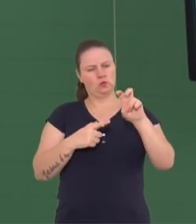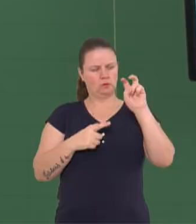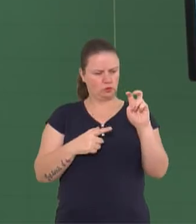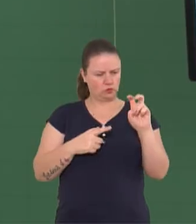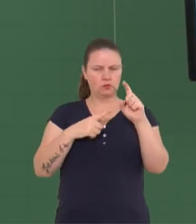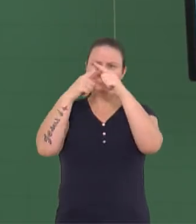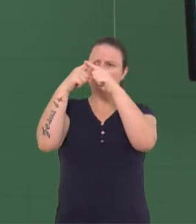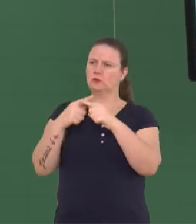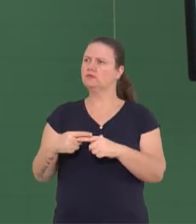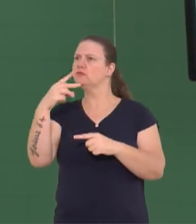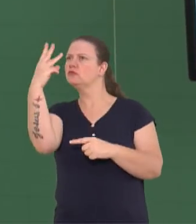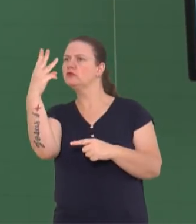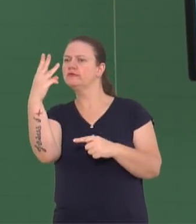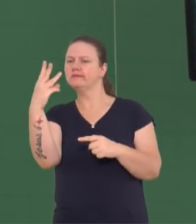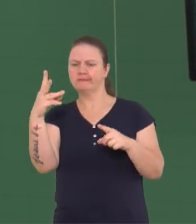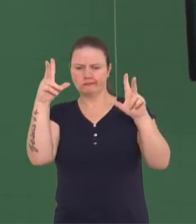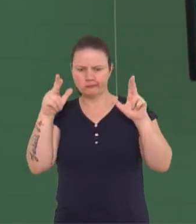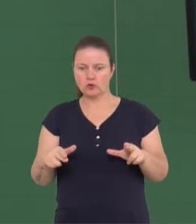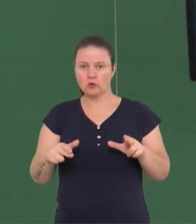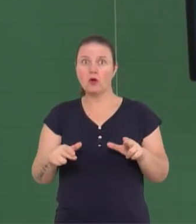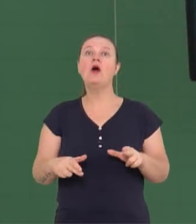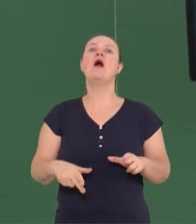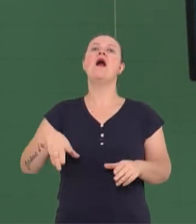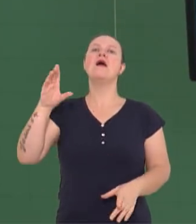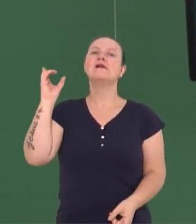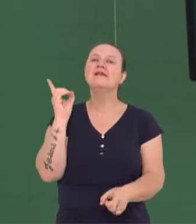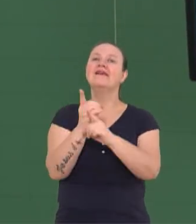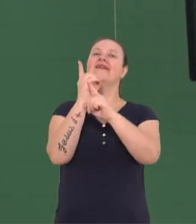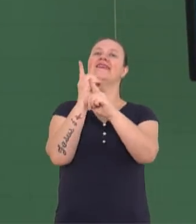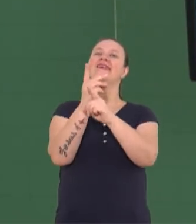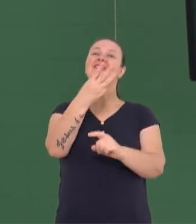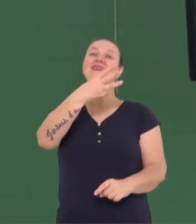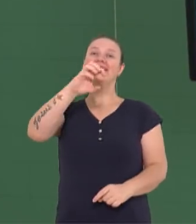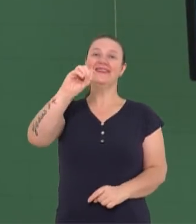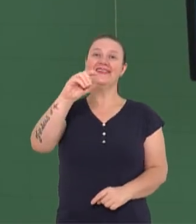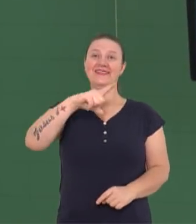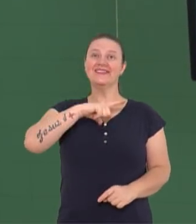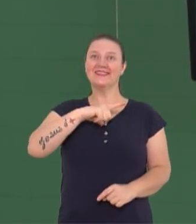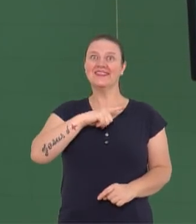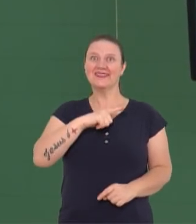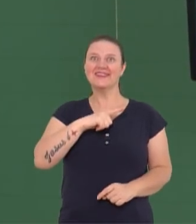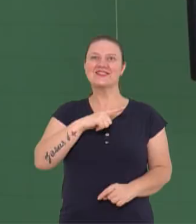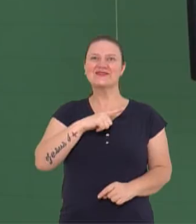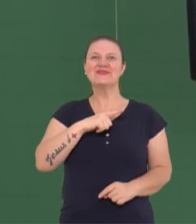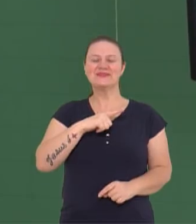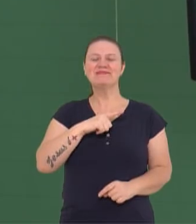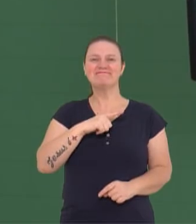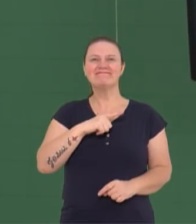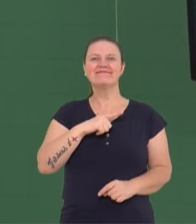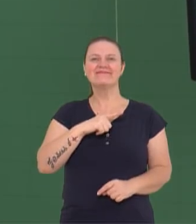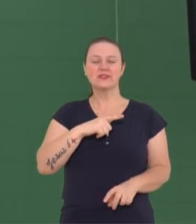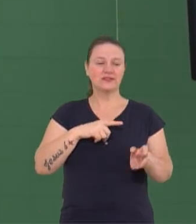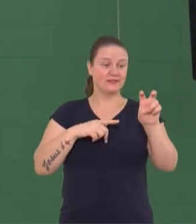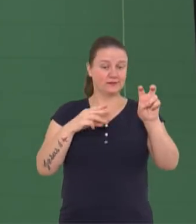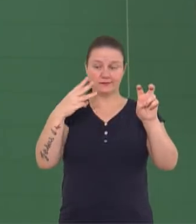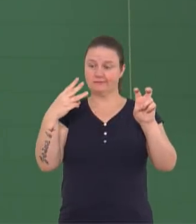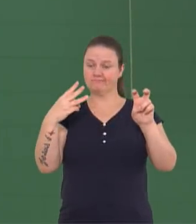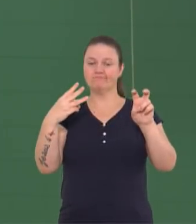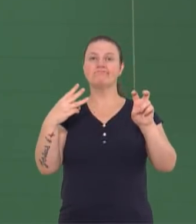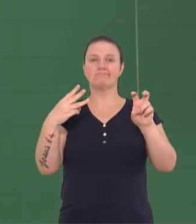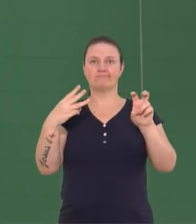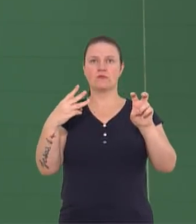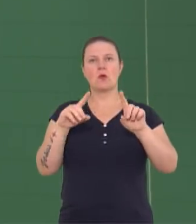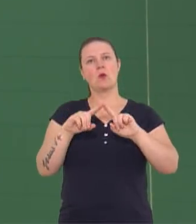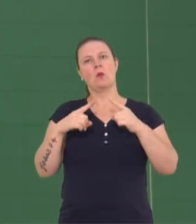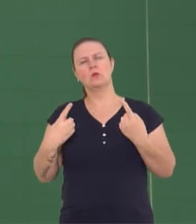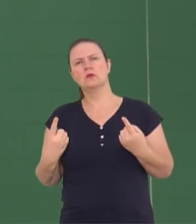do 3 ao mesmo tempo. O 30. Muito bem, o 30 tem na tabuada do 5 e do 3. Mas será que